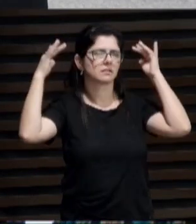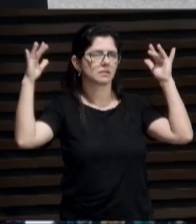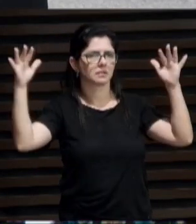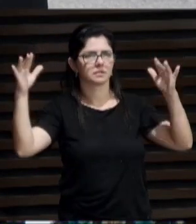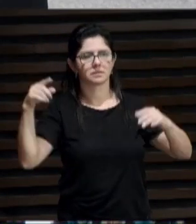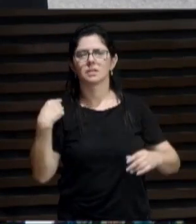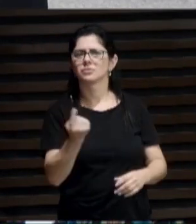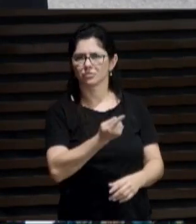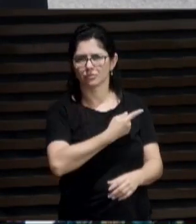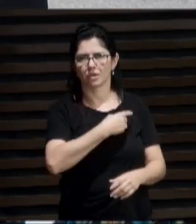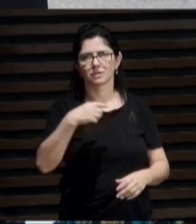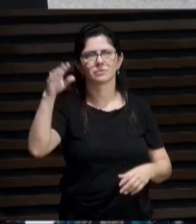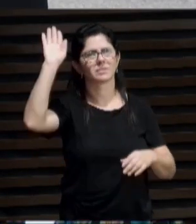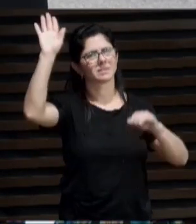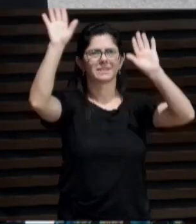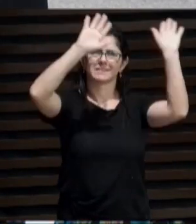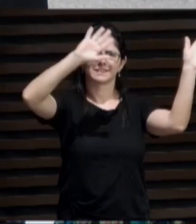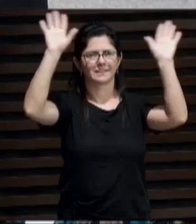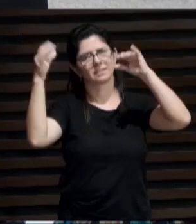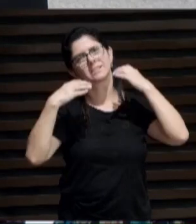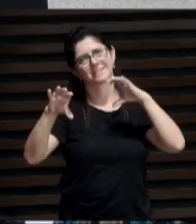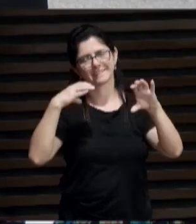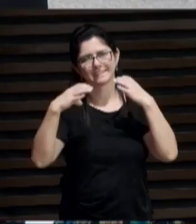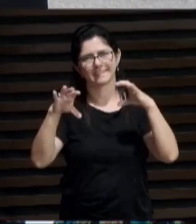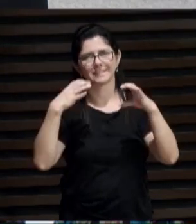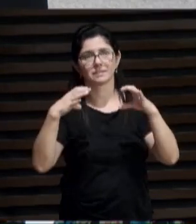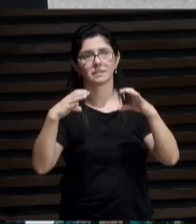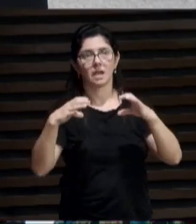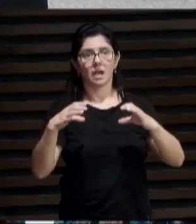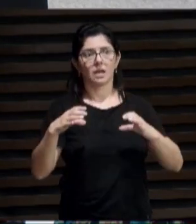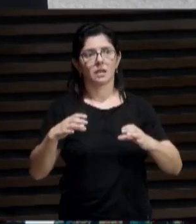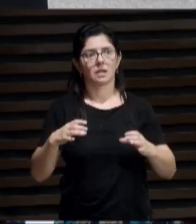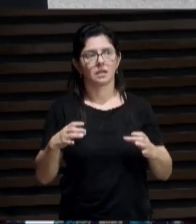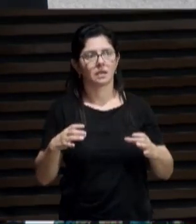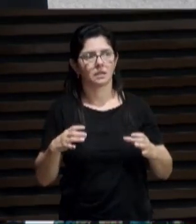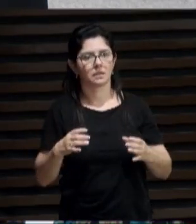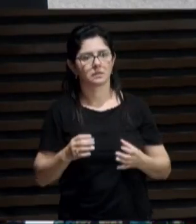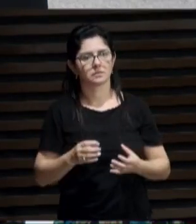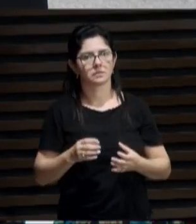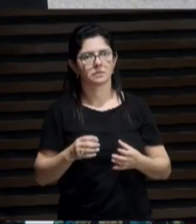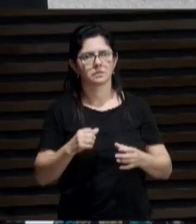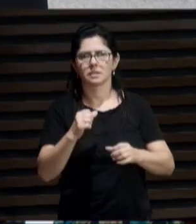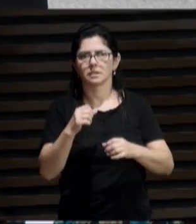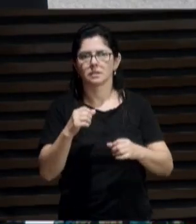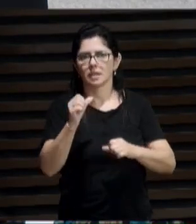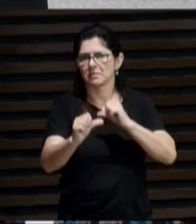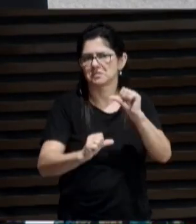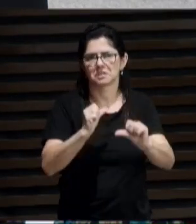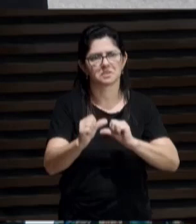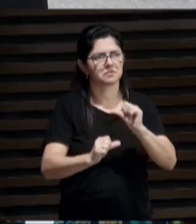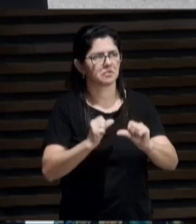erguidas, celebrando, cantando, e de repente muda esse contexto aqui, e nós estamos